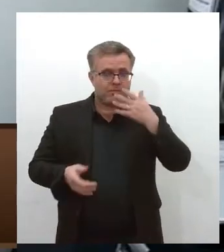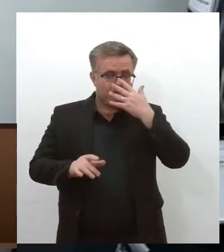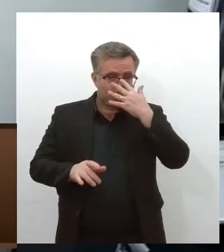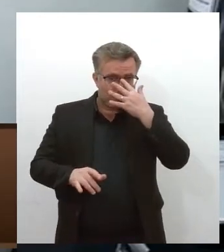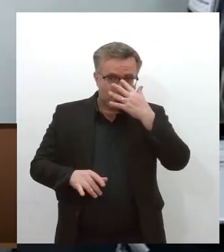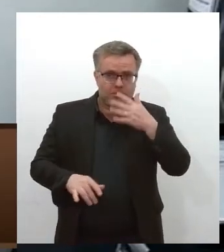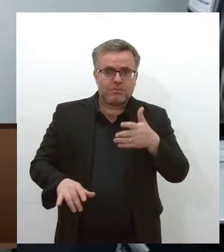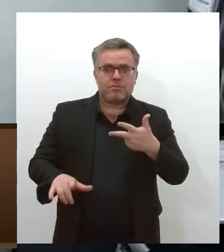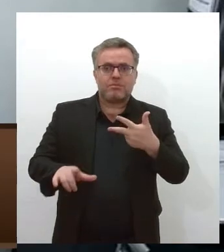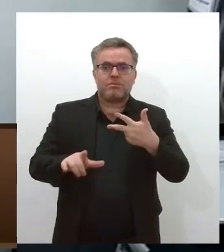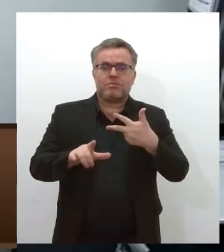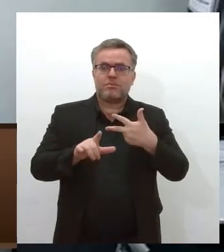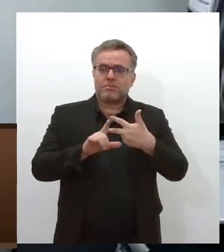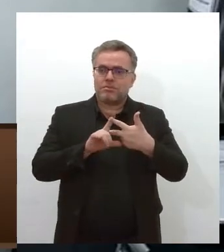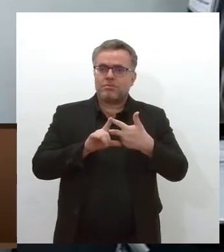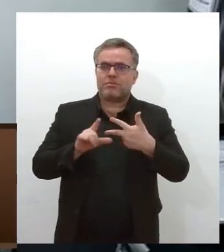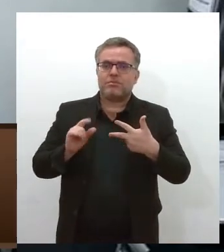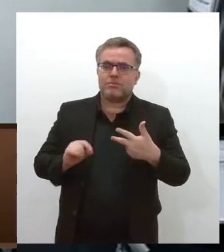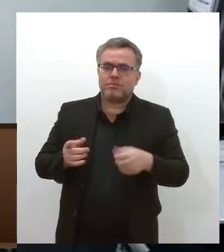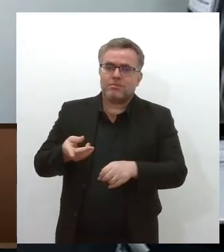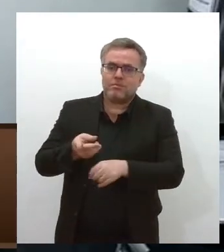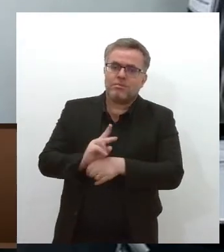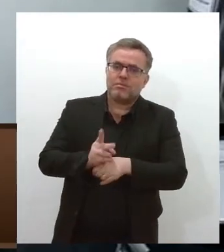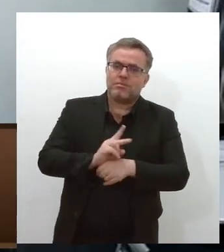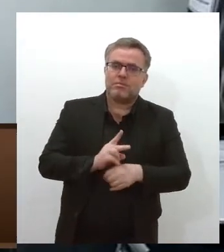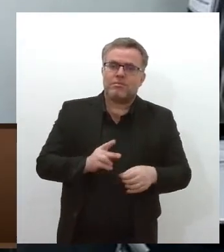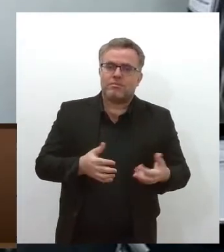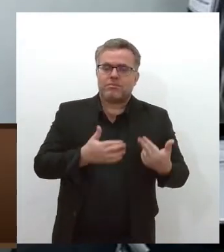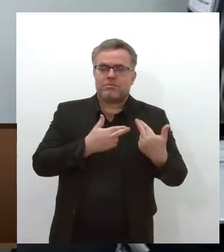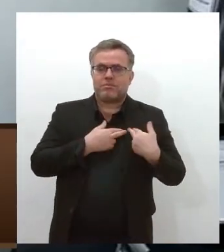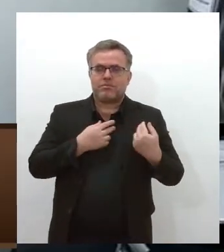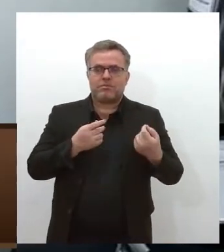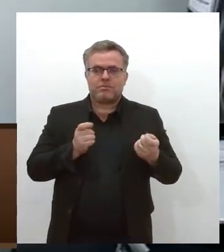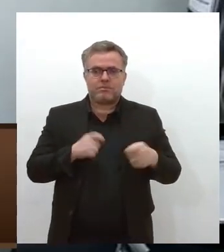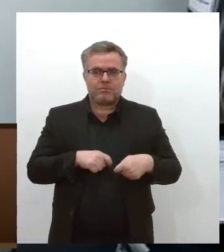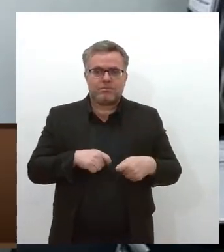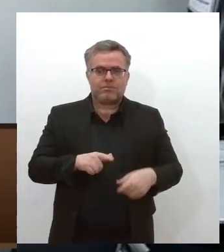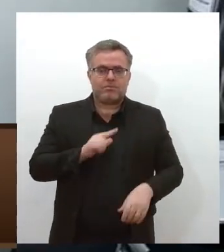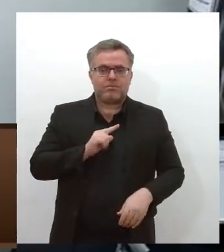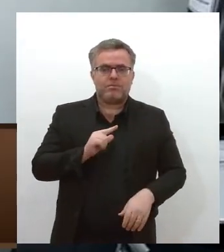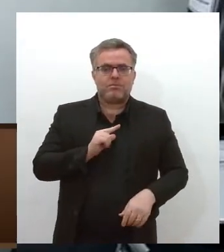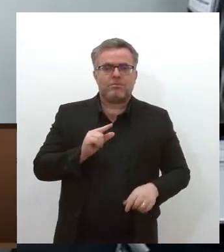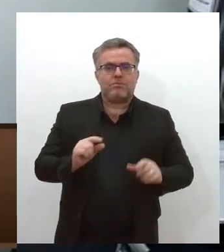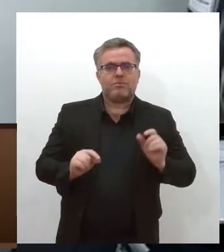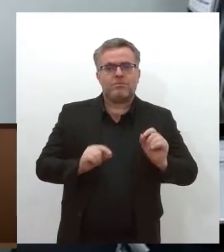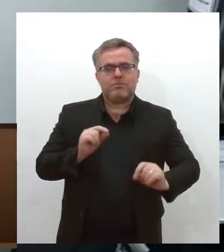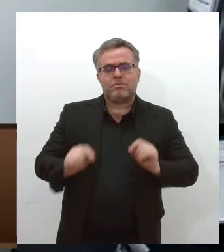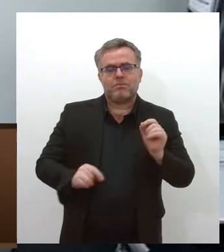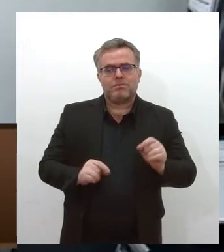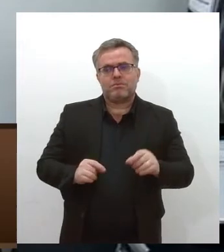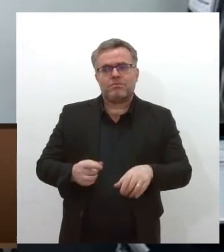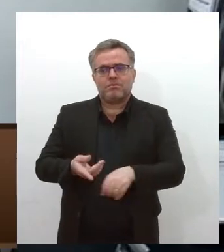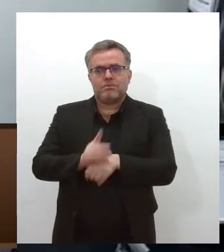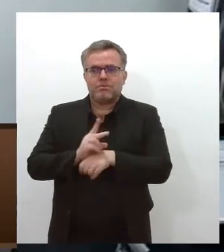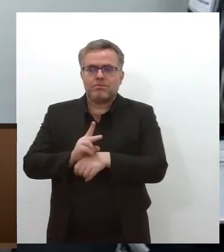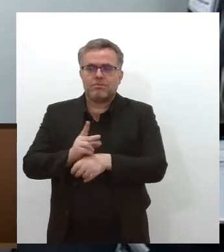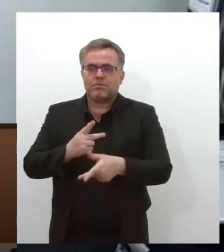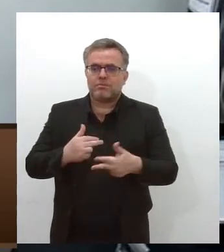órgão fiscalizador por natureza. Ele não só legisla, mas ele também fiscaliza e ele